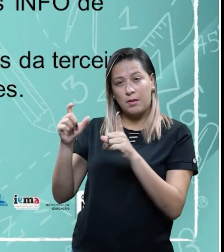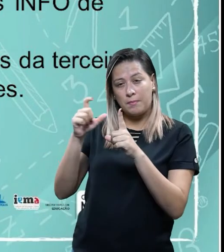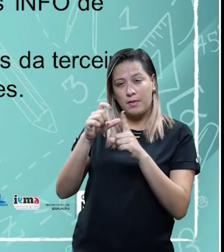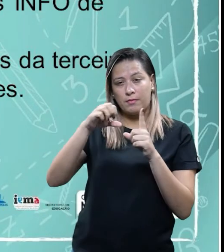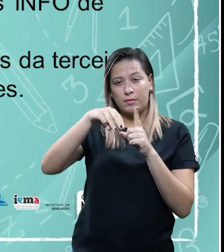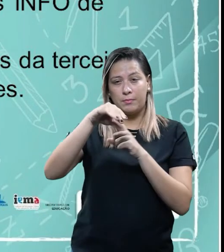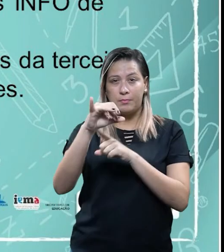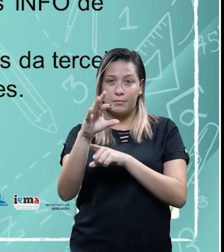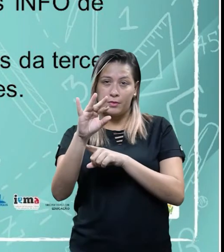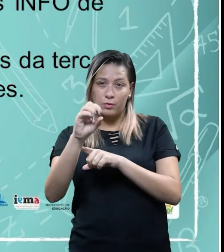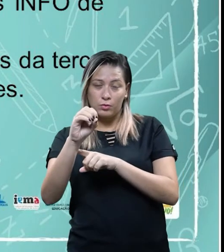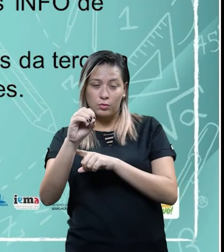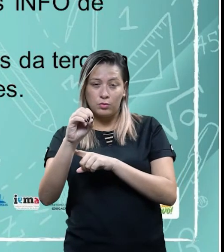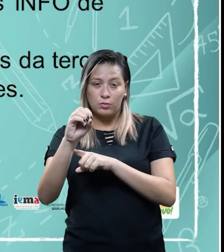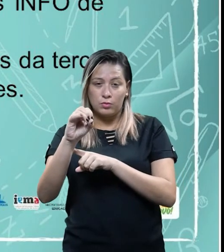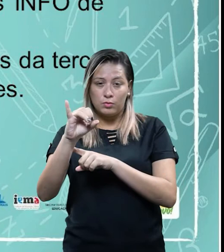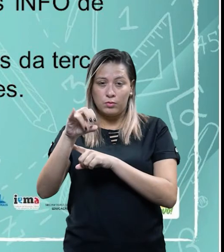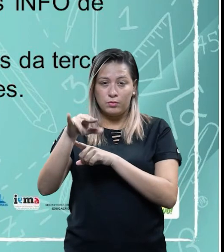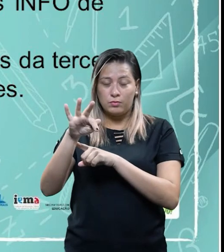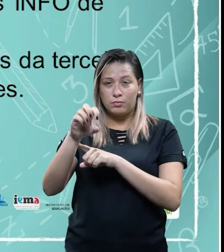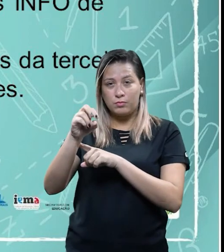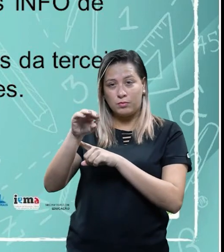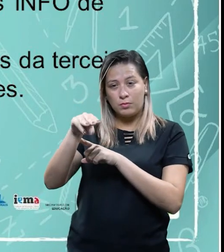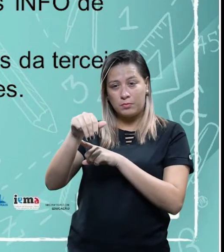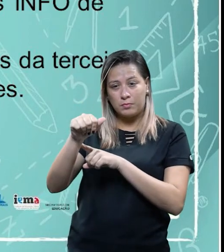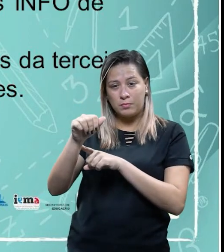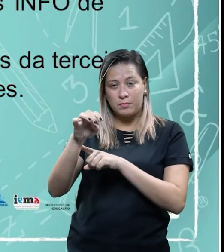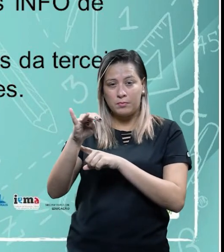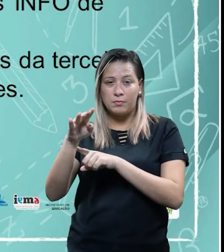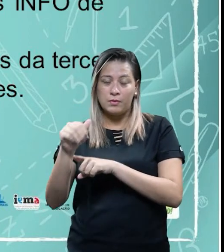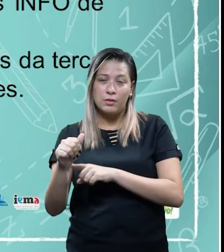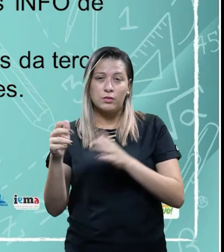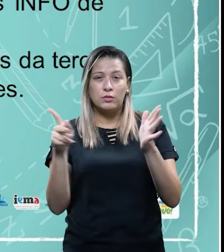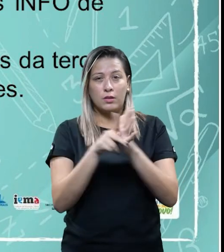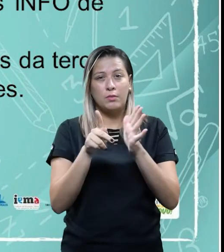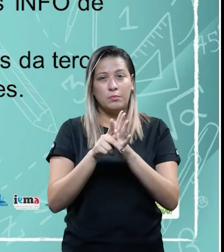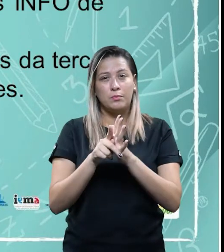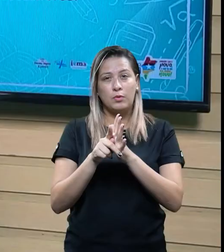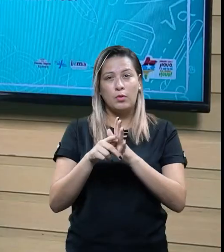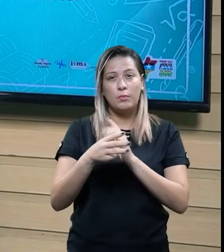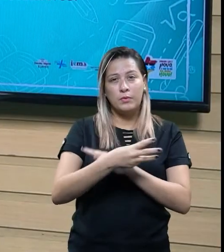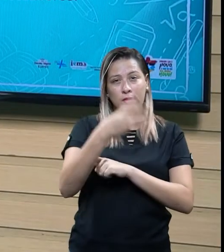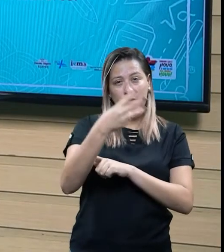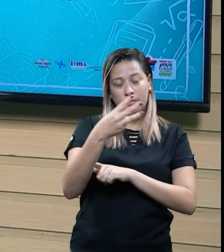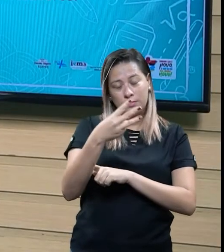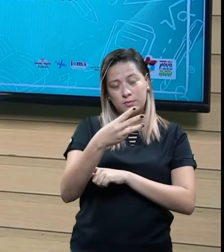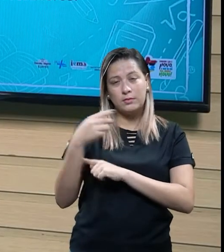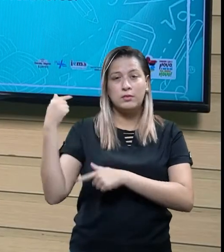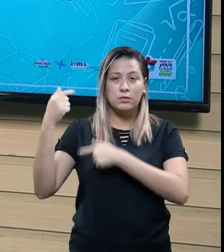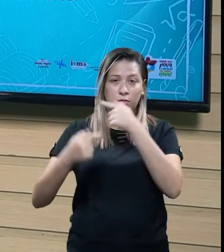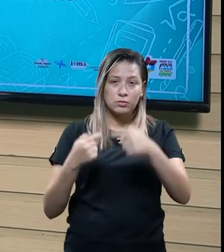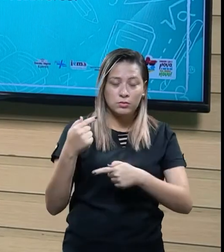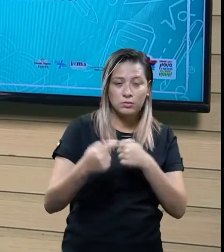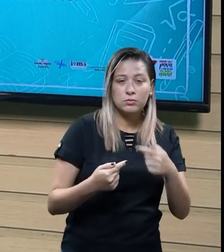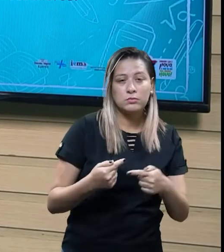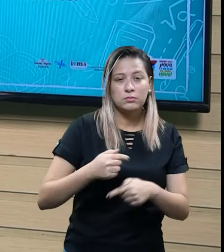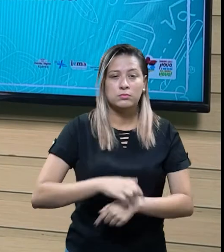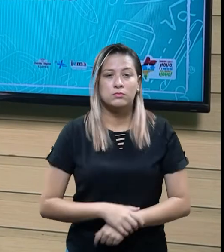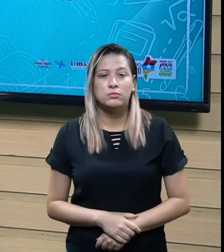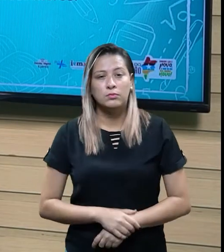aos computadores da terceira geração, que introduziram o uso de microprocessadores. Por isso, o